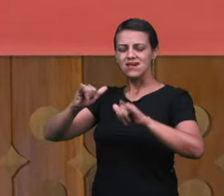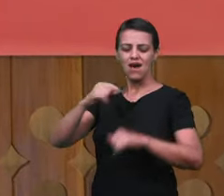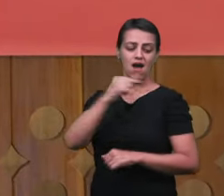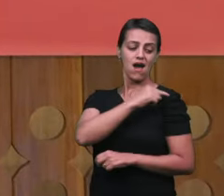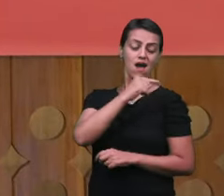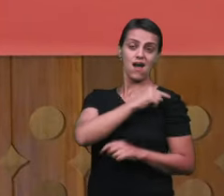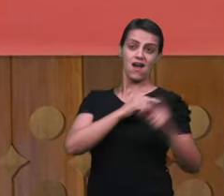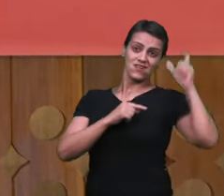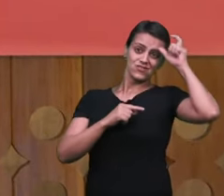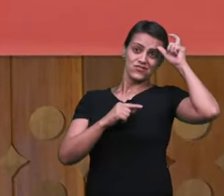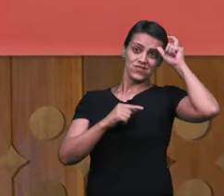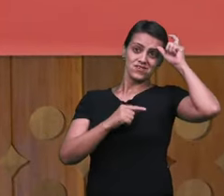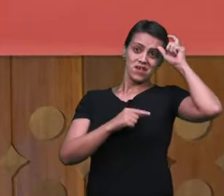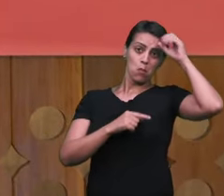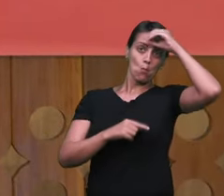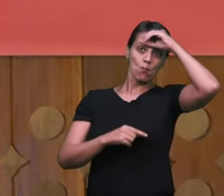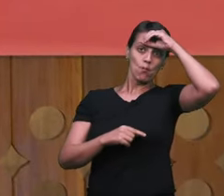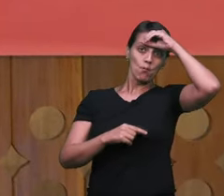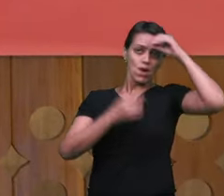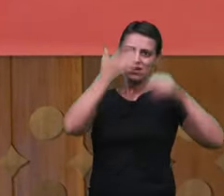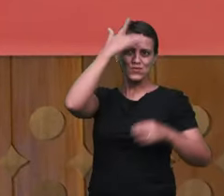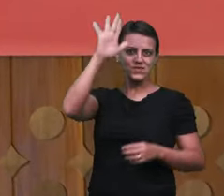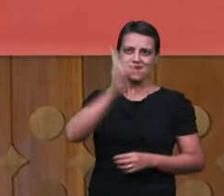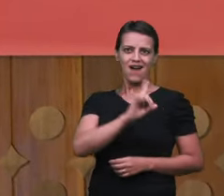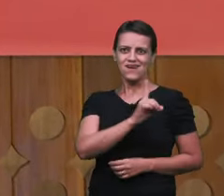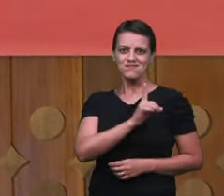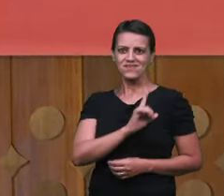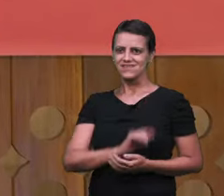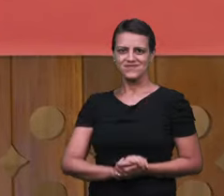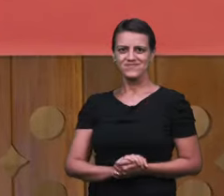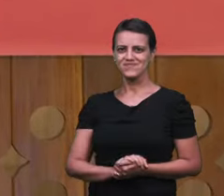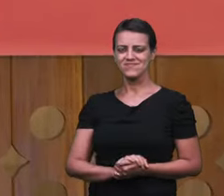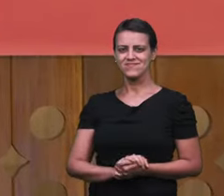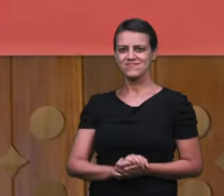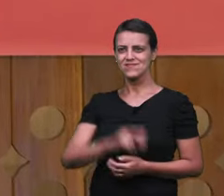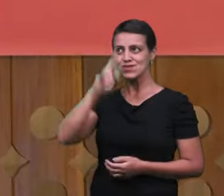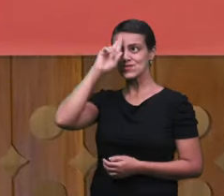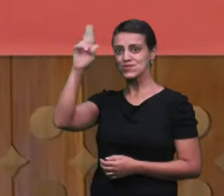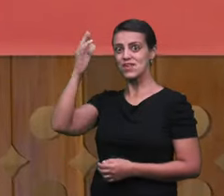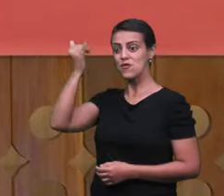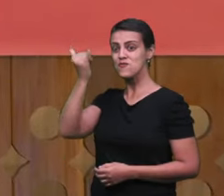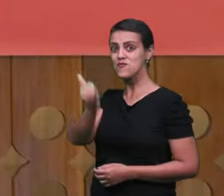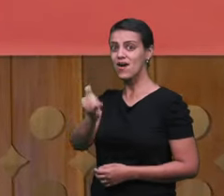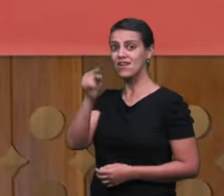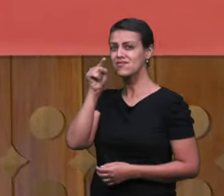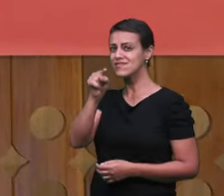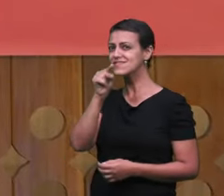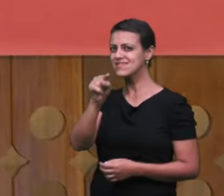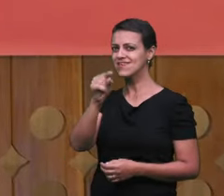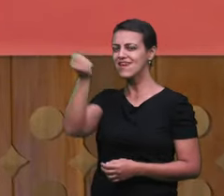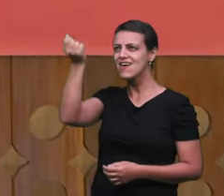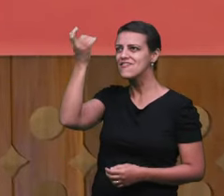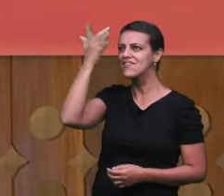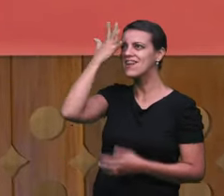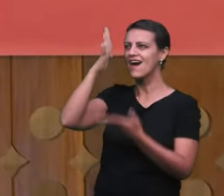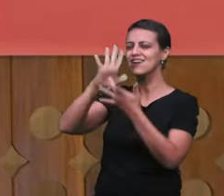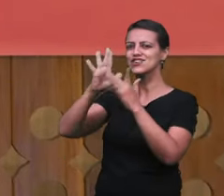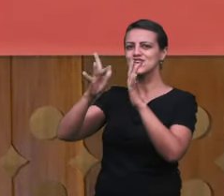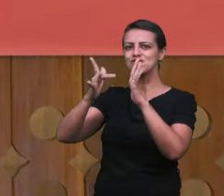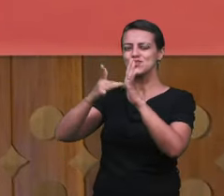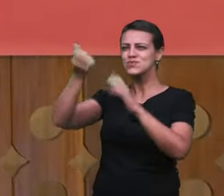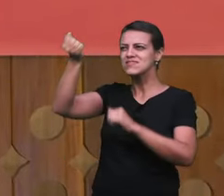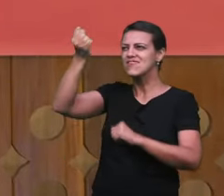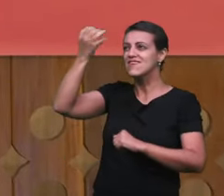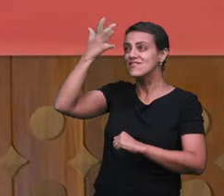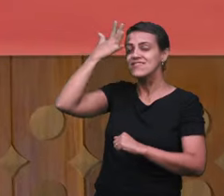meu irmão, aqui, que são revelações. A trombeta é Jesus se revelando